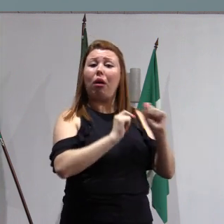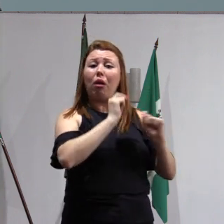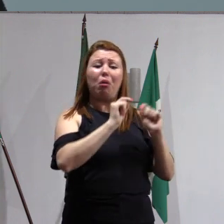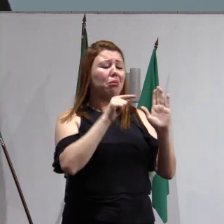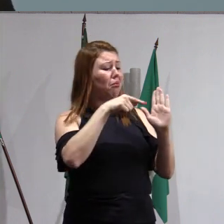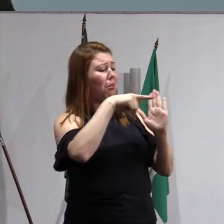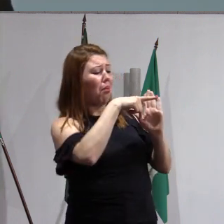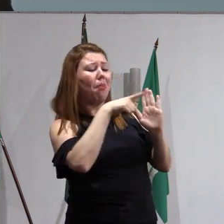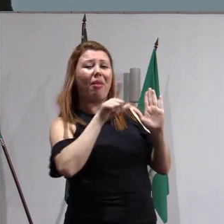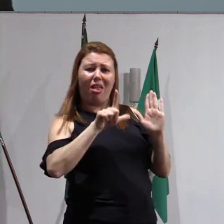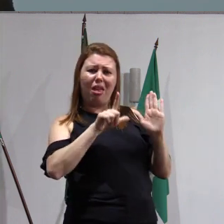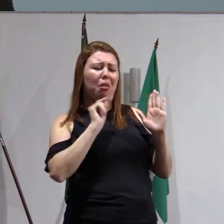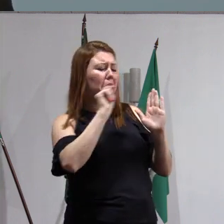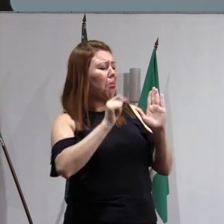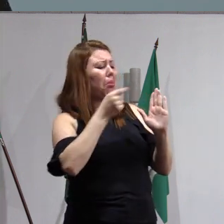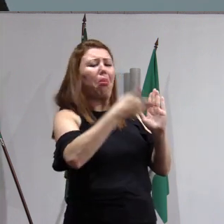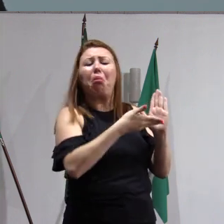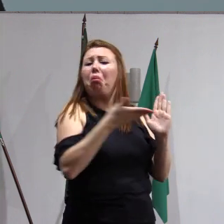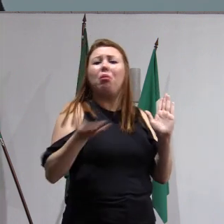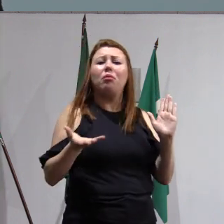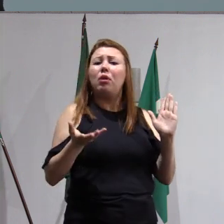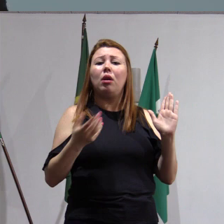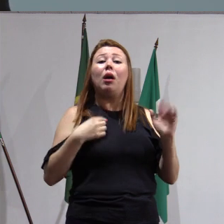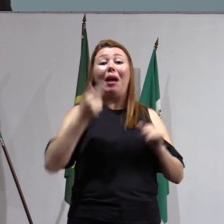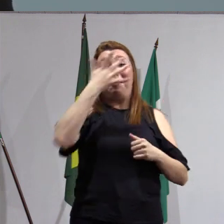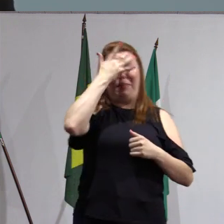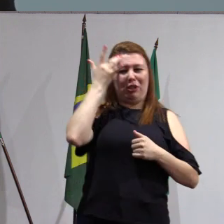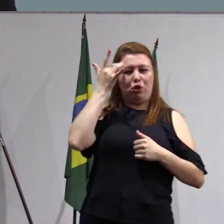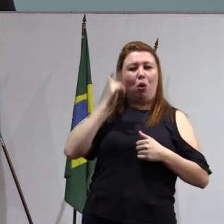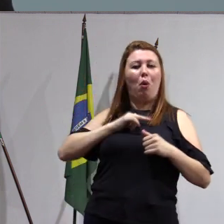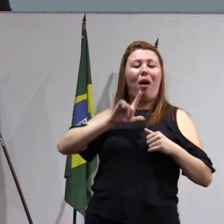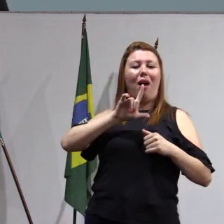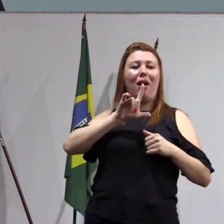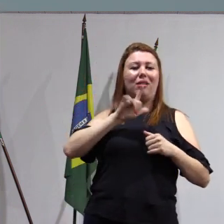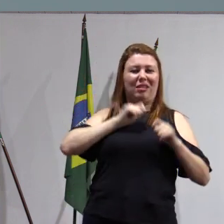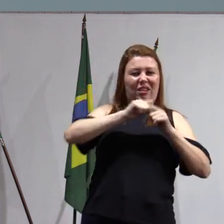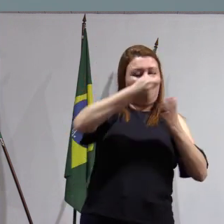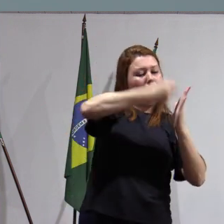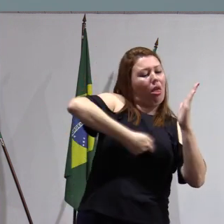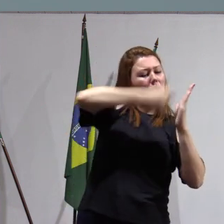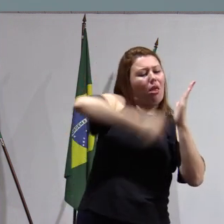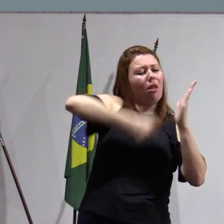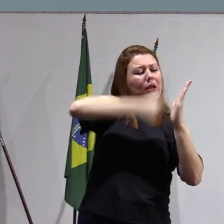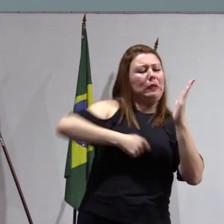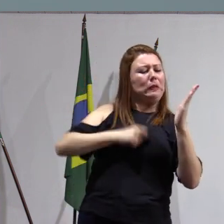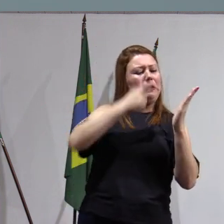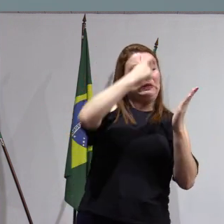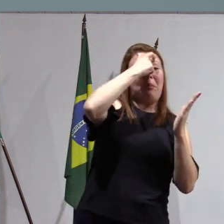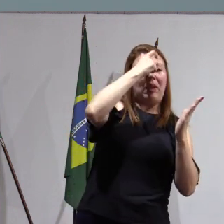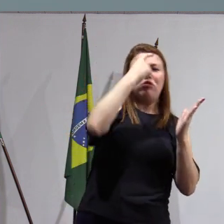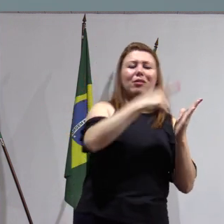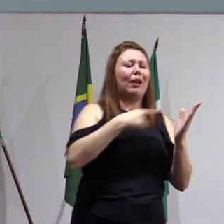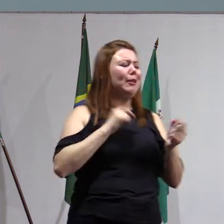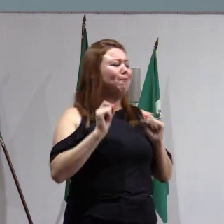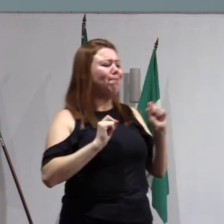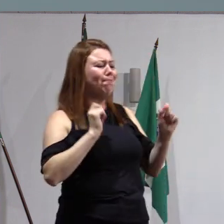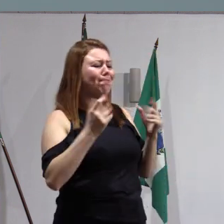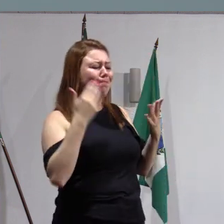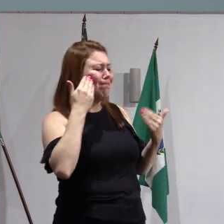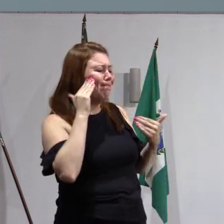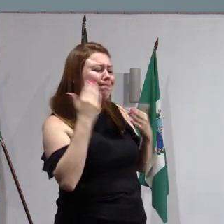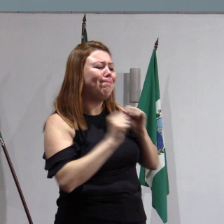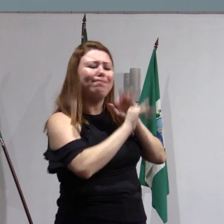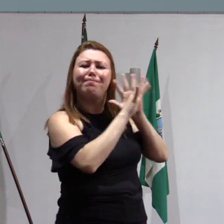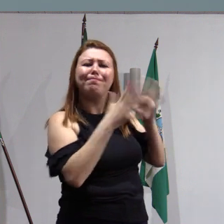esse programa, qual é a mente do legislador, para usar um jargão jurídico, e para fazer a